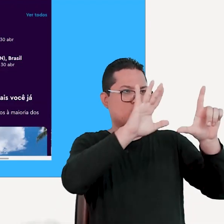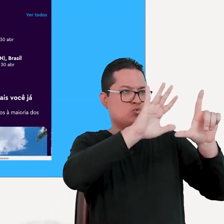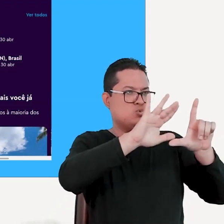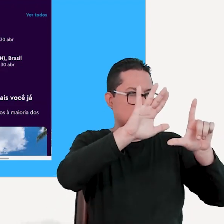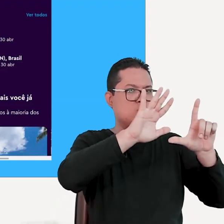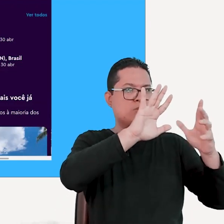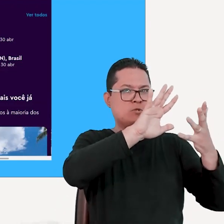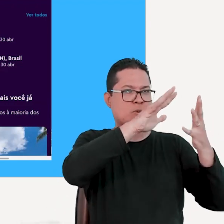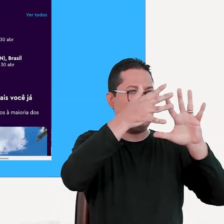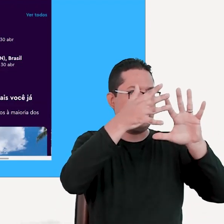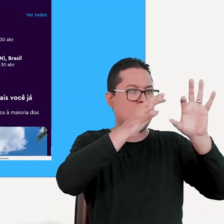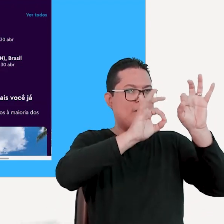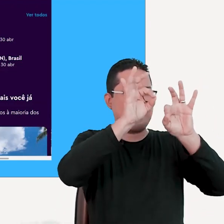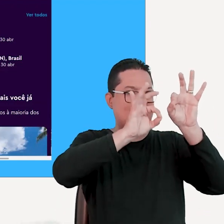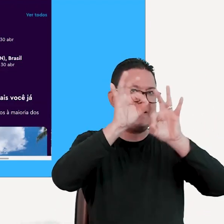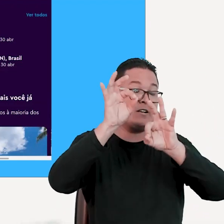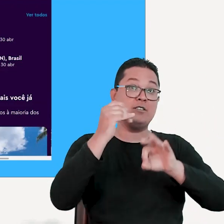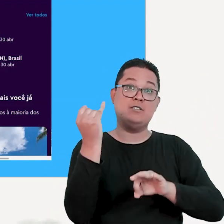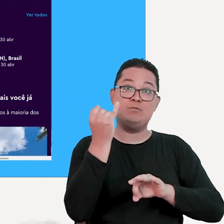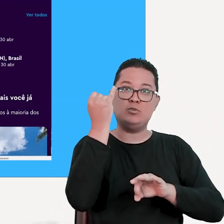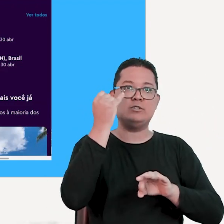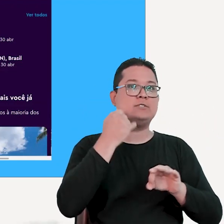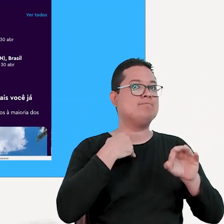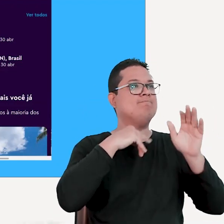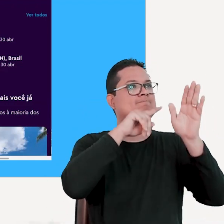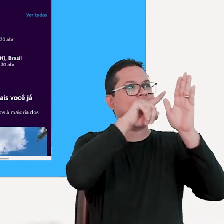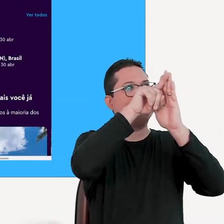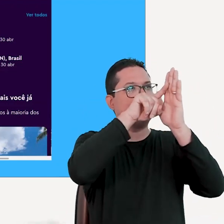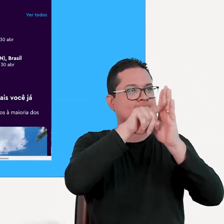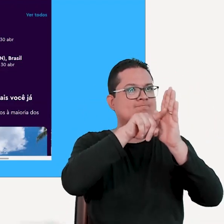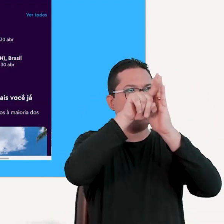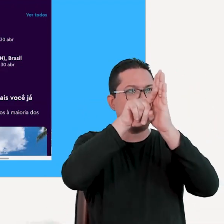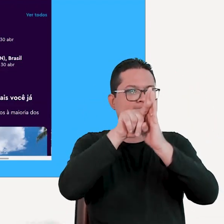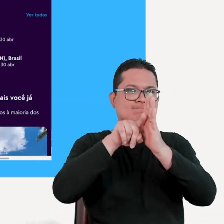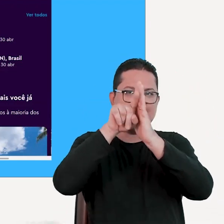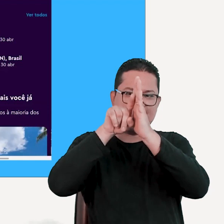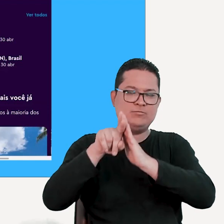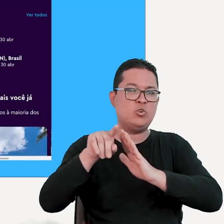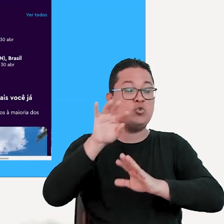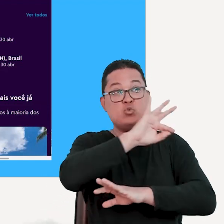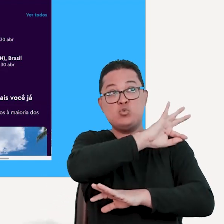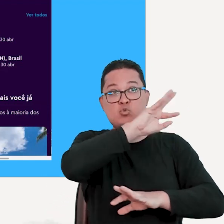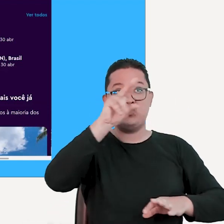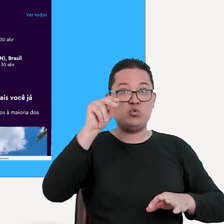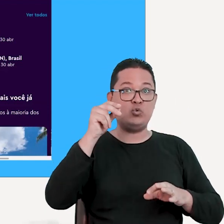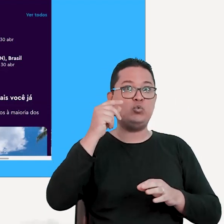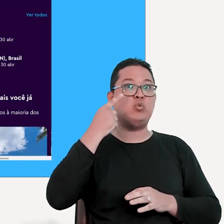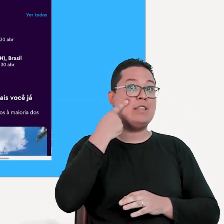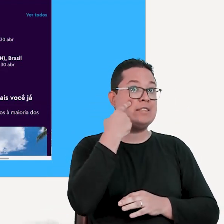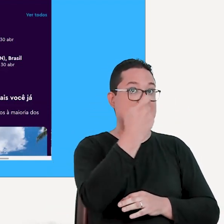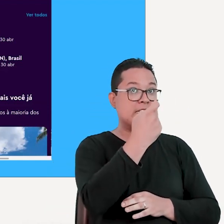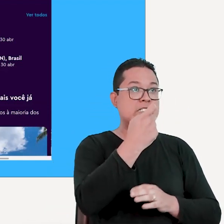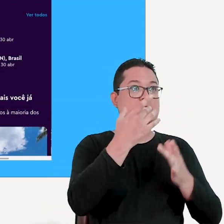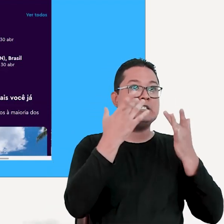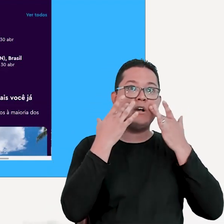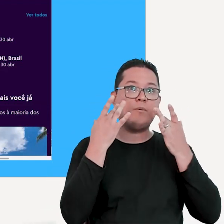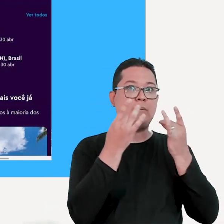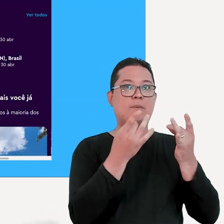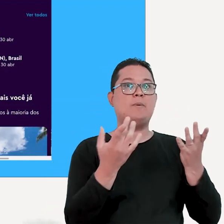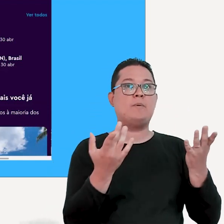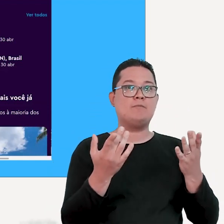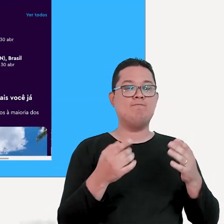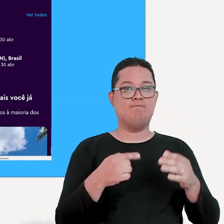como um todo. Por isso que eu sempre falo, o nosso papel como UX Writing não é apenas escrever, é a gente olhar o